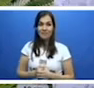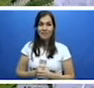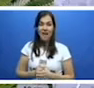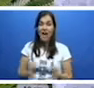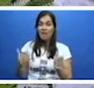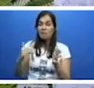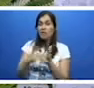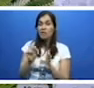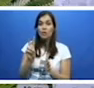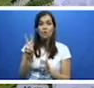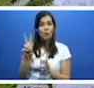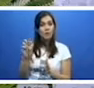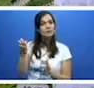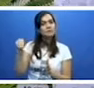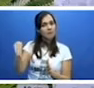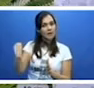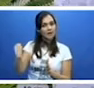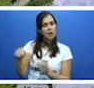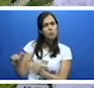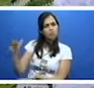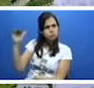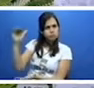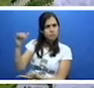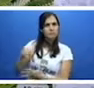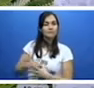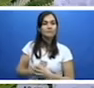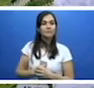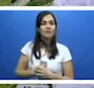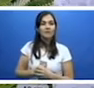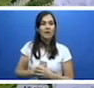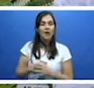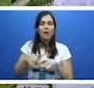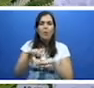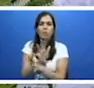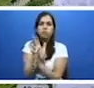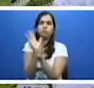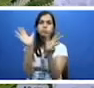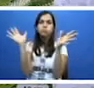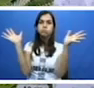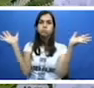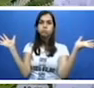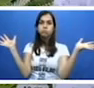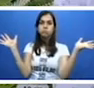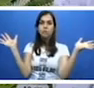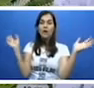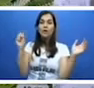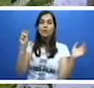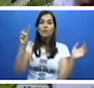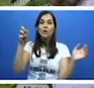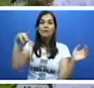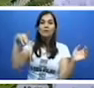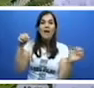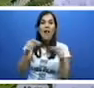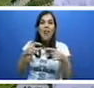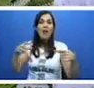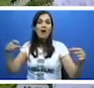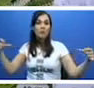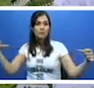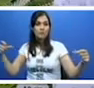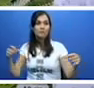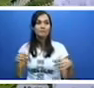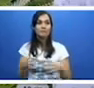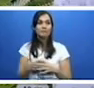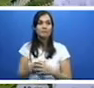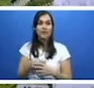2m de altura e essa copa aqui pode chegar até 2 metros de largura é aqui é uma estrutura de